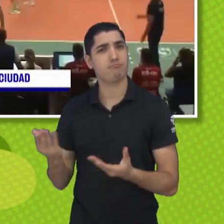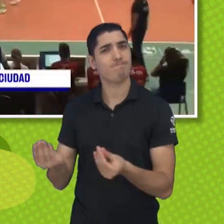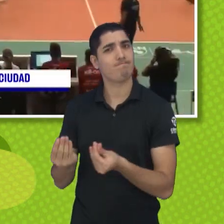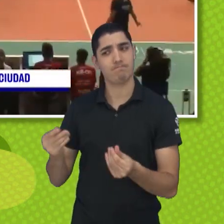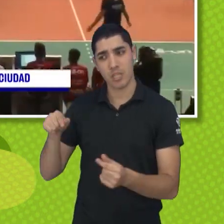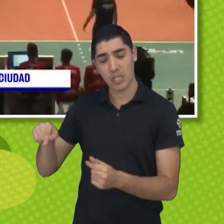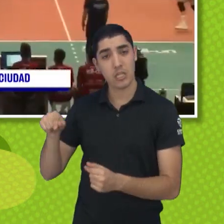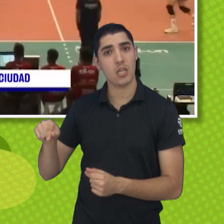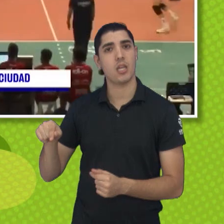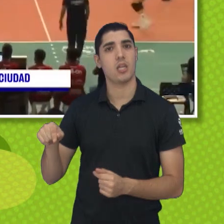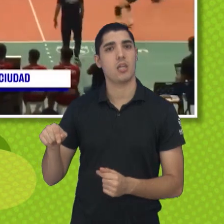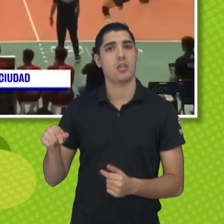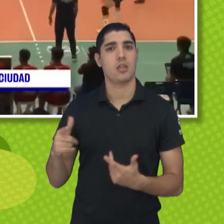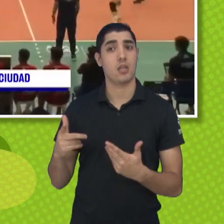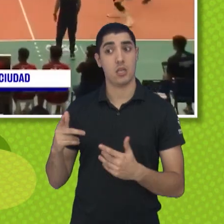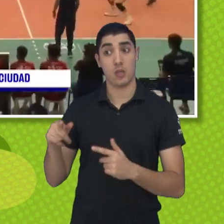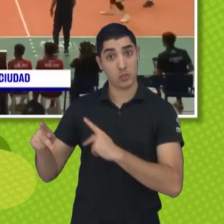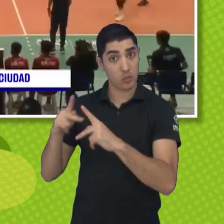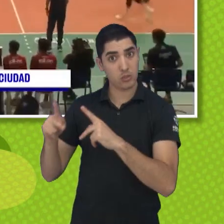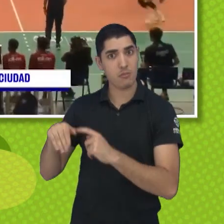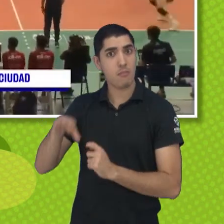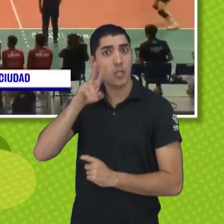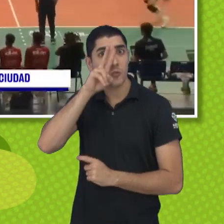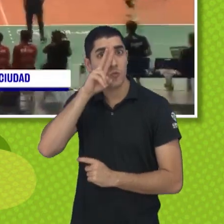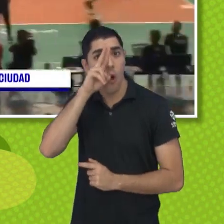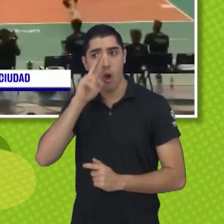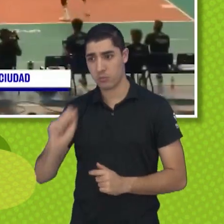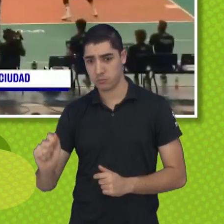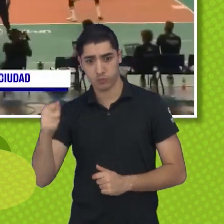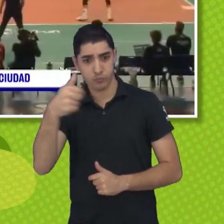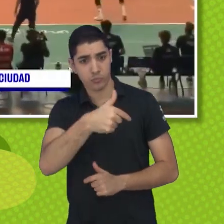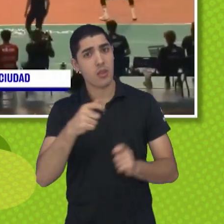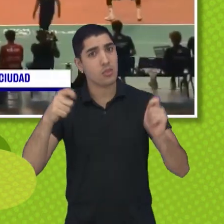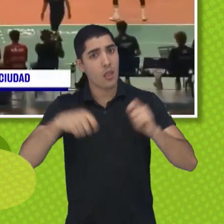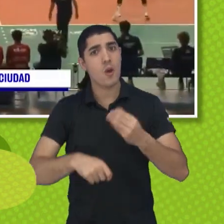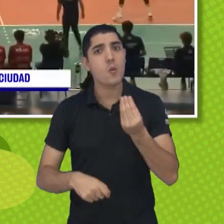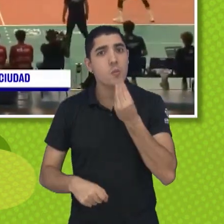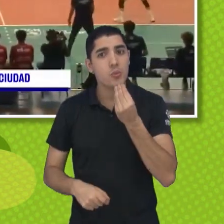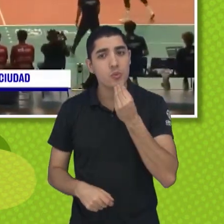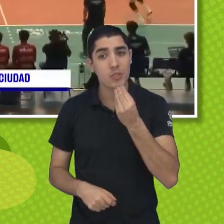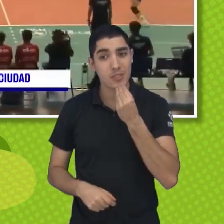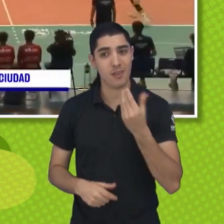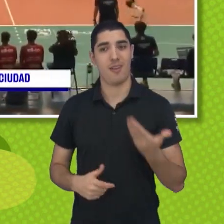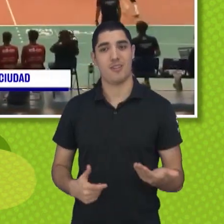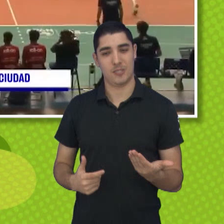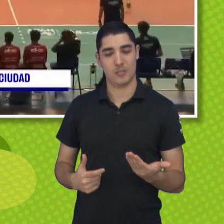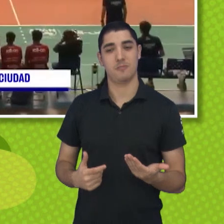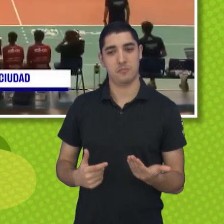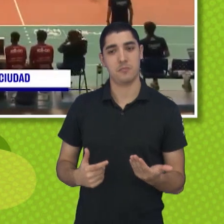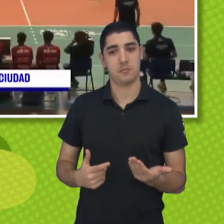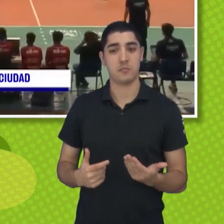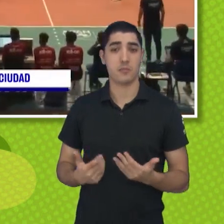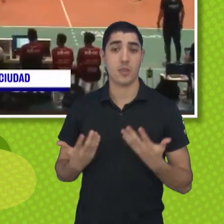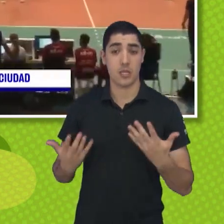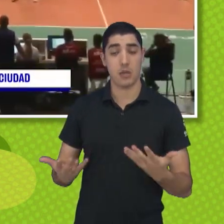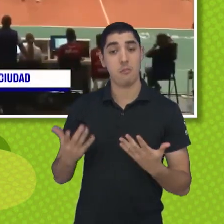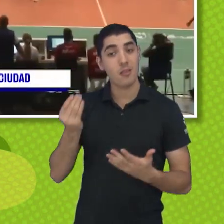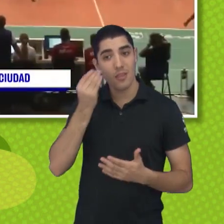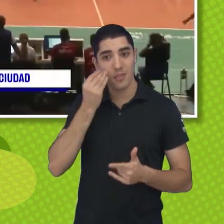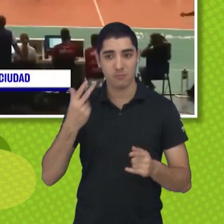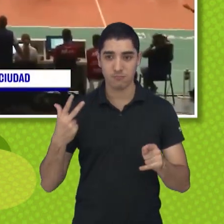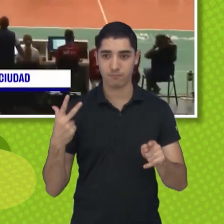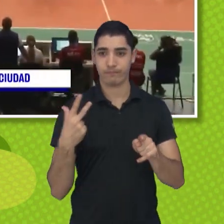um nível a mais aí para poder, tinha, enfim, todos os gabaritos e todo o time para poder ganhar